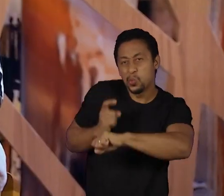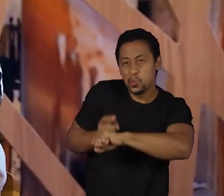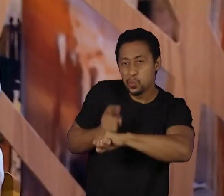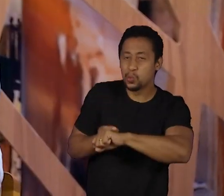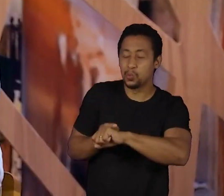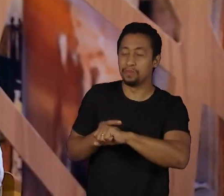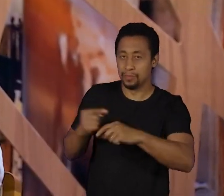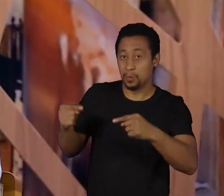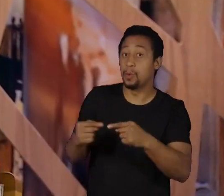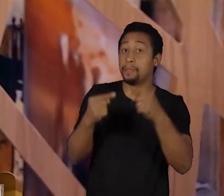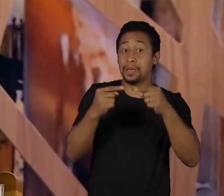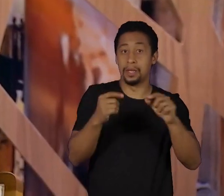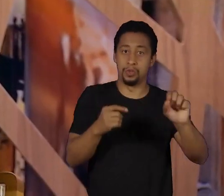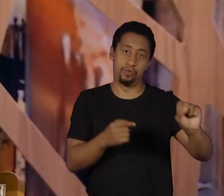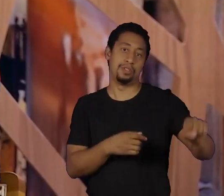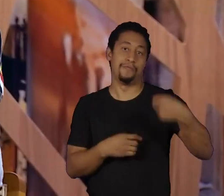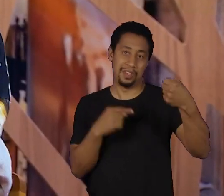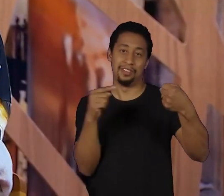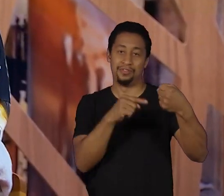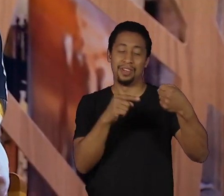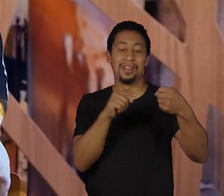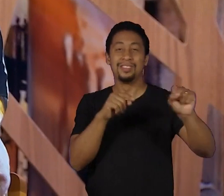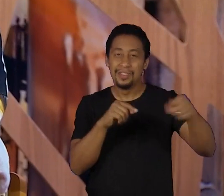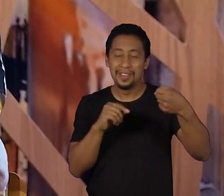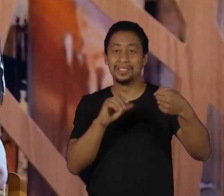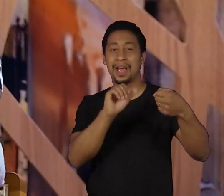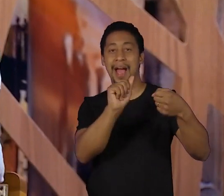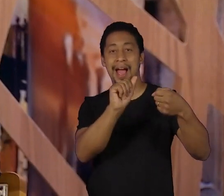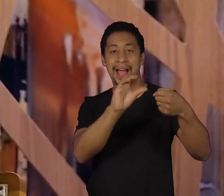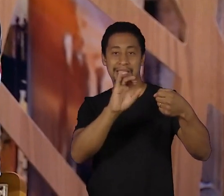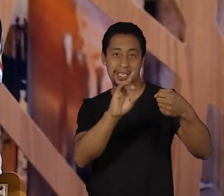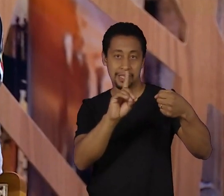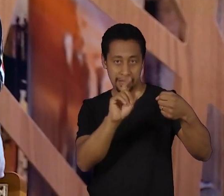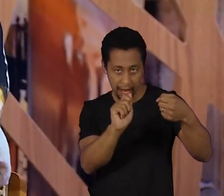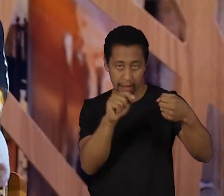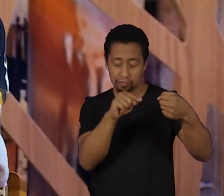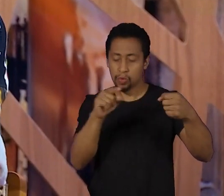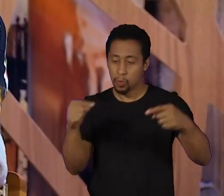acidez, né, da cerveja. Então é o que eu mais gosto. Pastel...